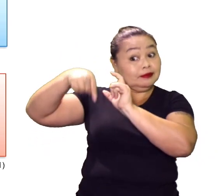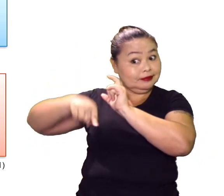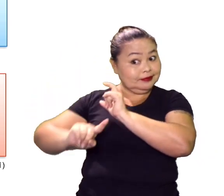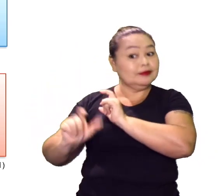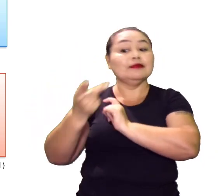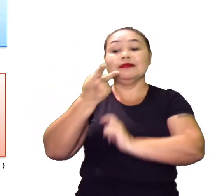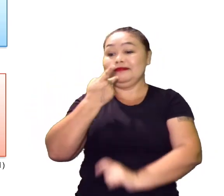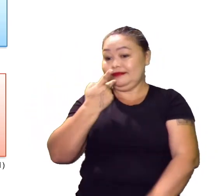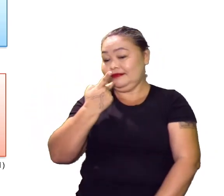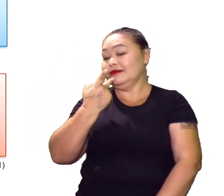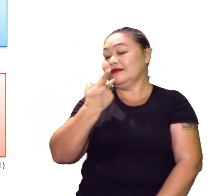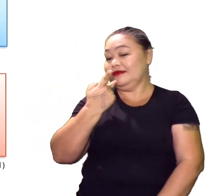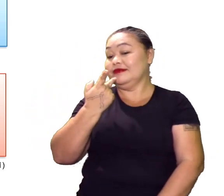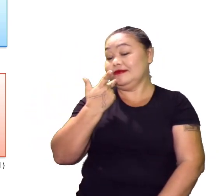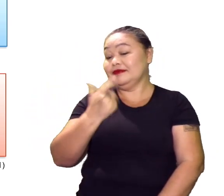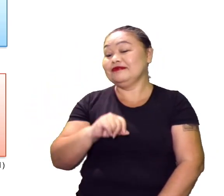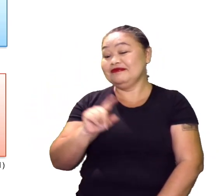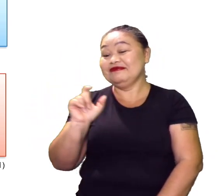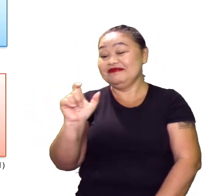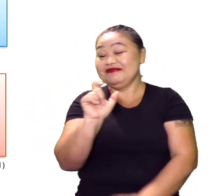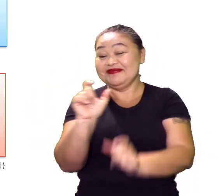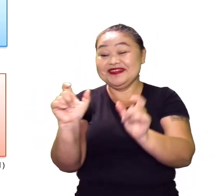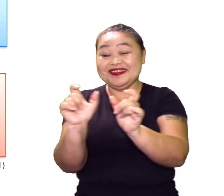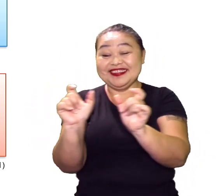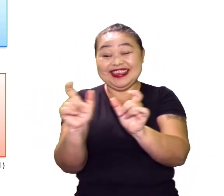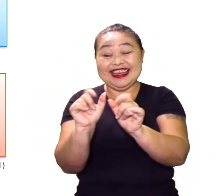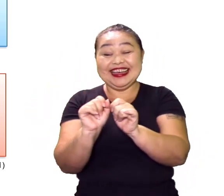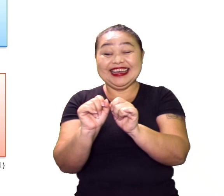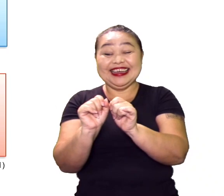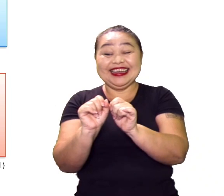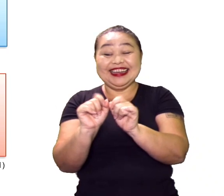Etimologicamente falando, eu sei que você fala, você fala muito bonito,